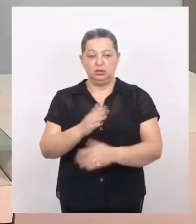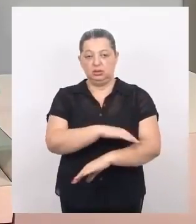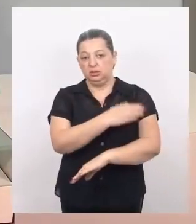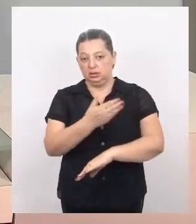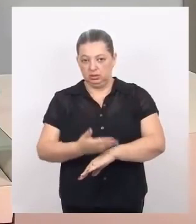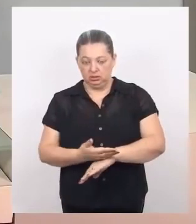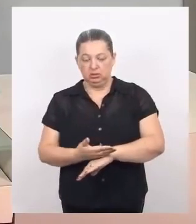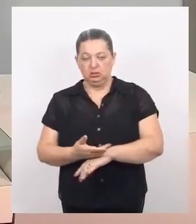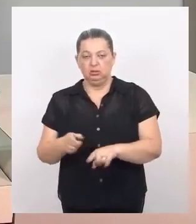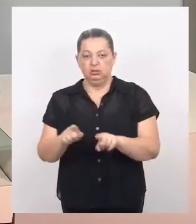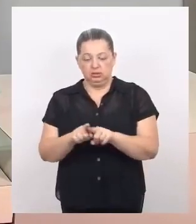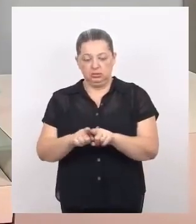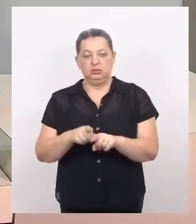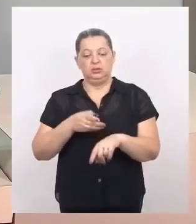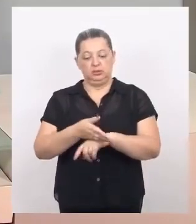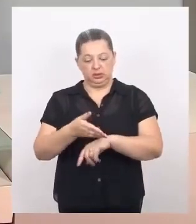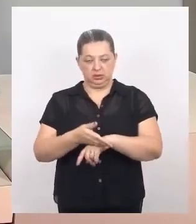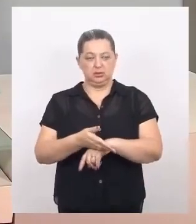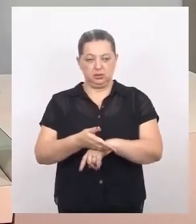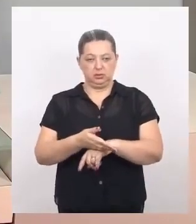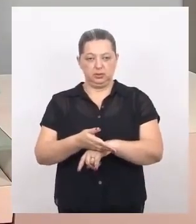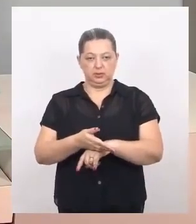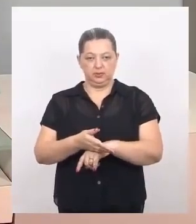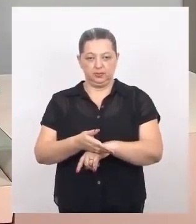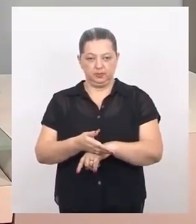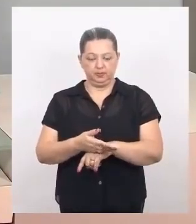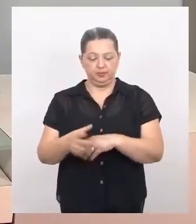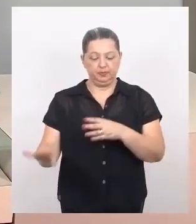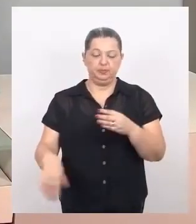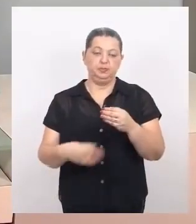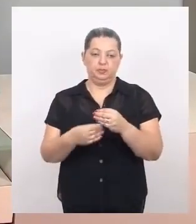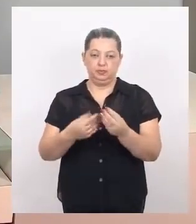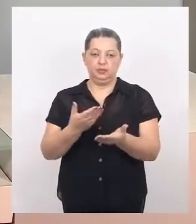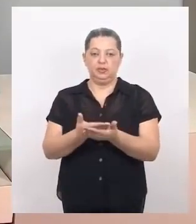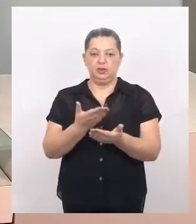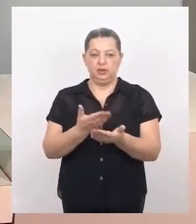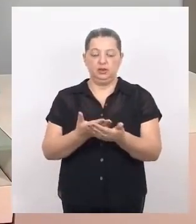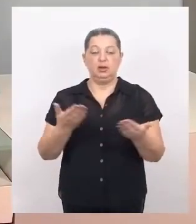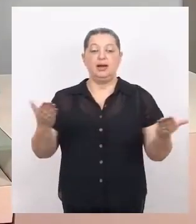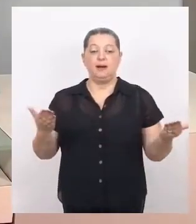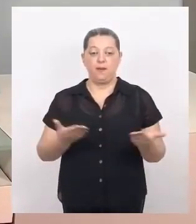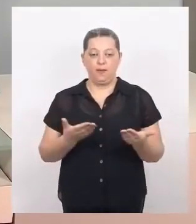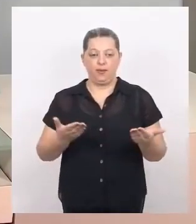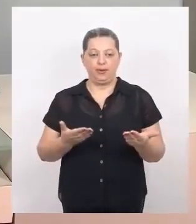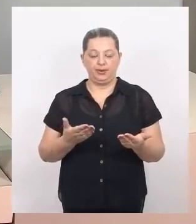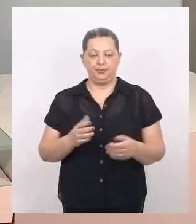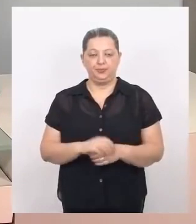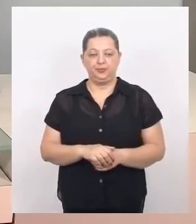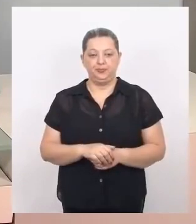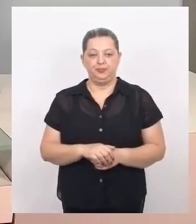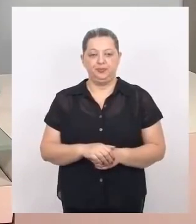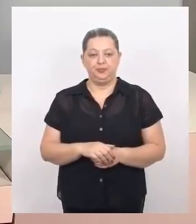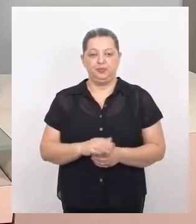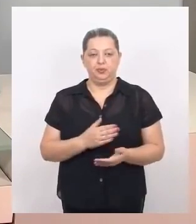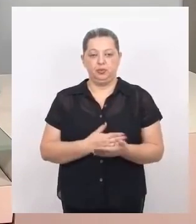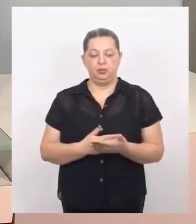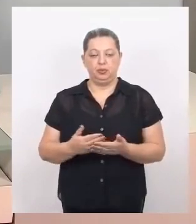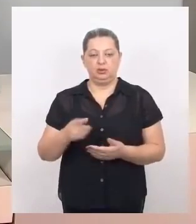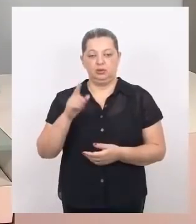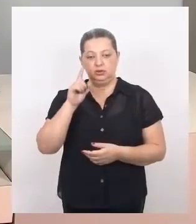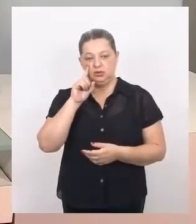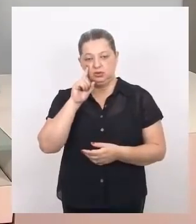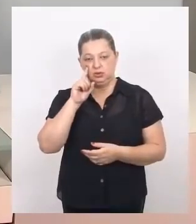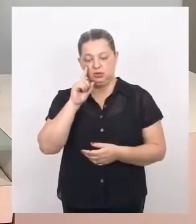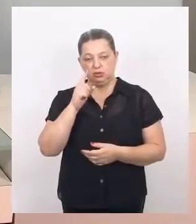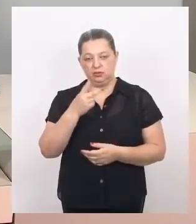noturno regular também participam do processo de atribuição de aulas agora, a partir do dia 29. Pronto, Thaís,